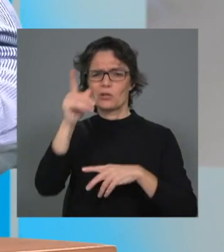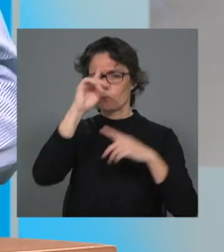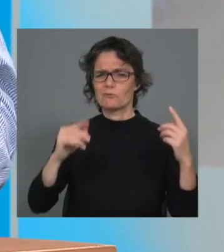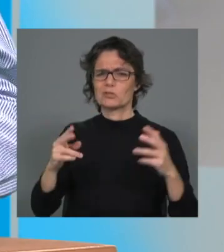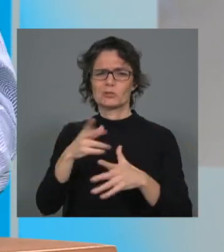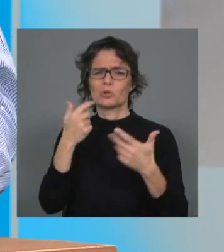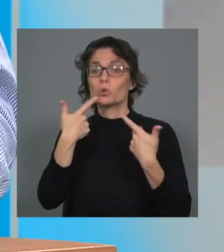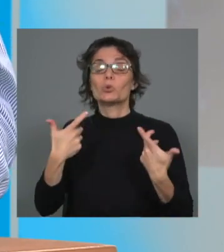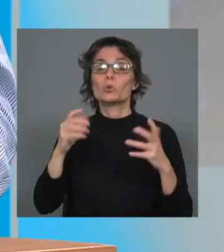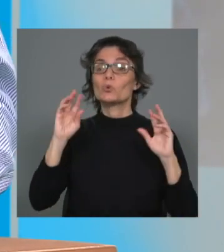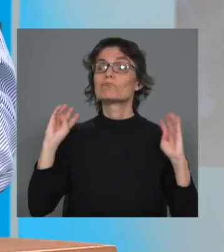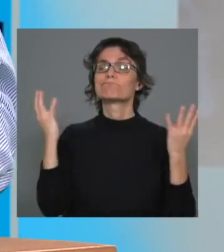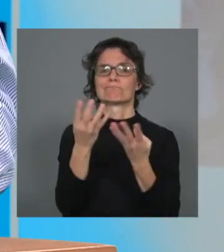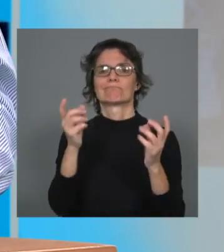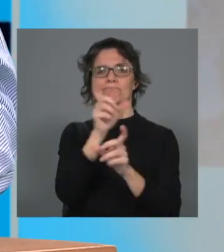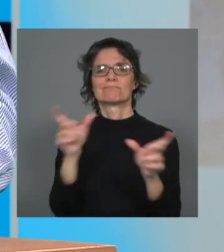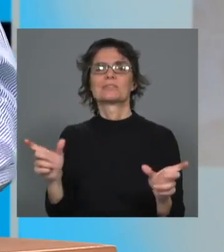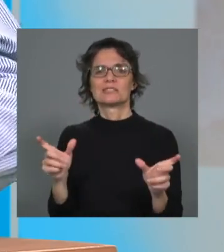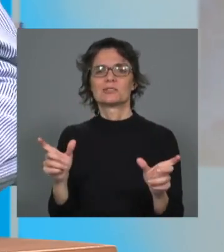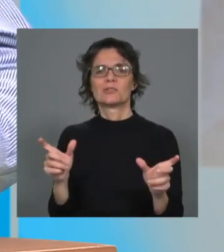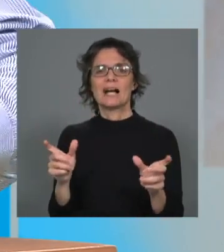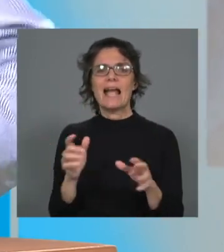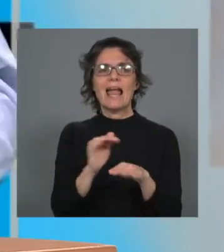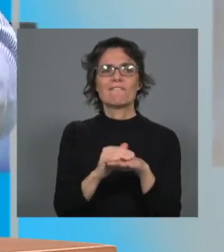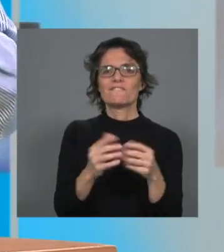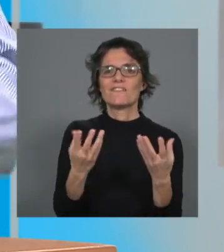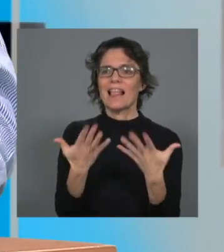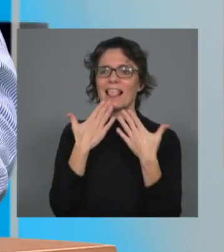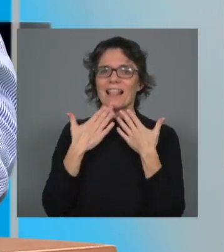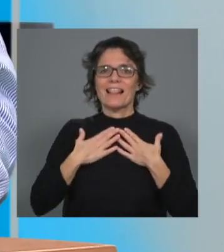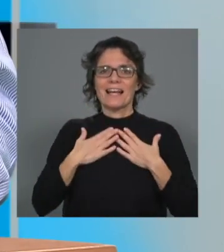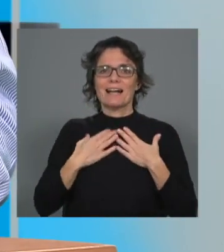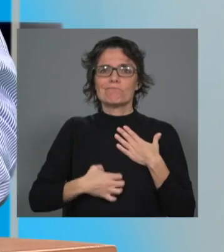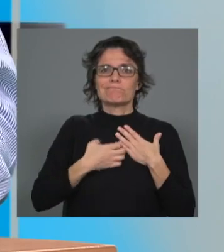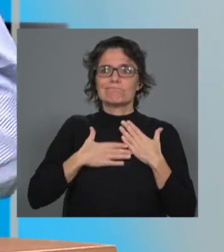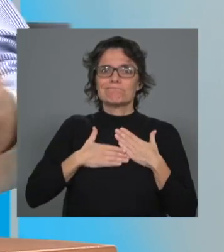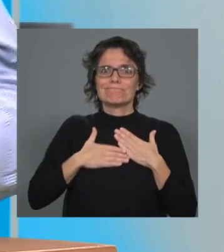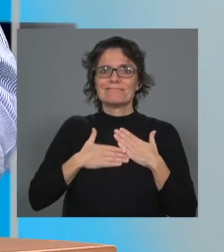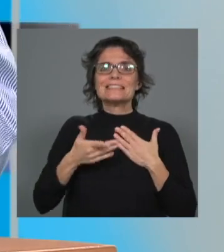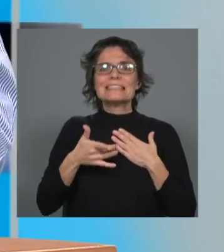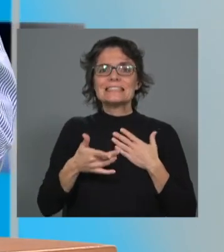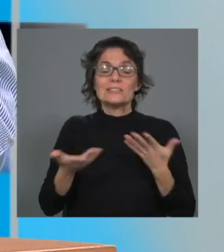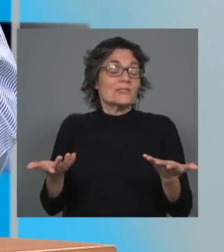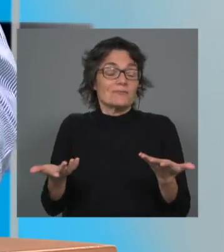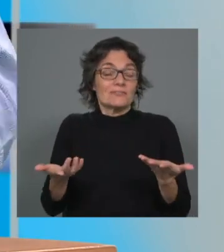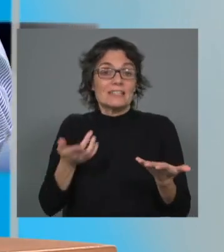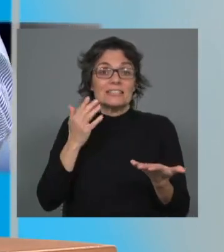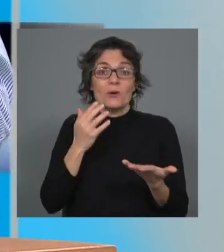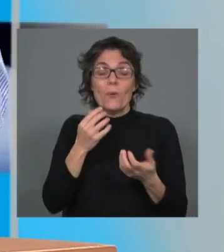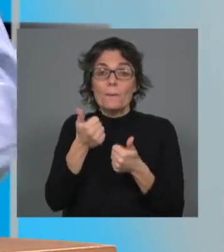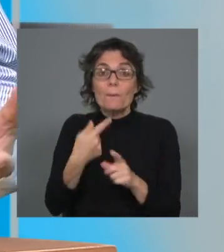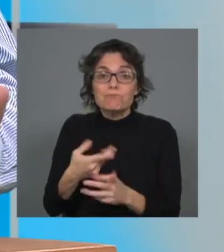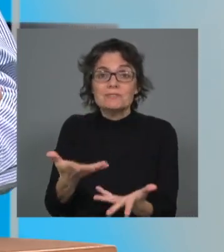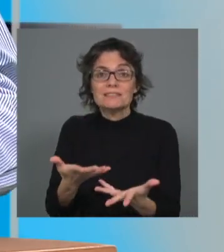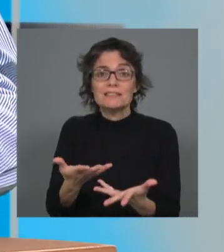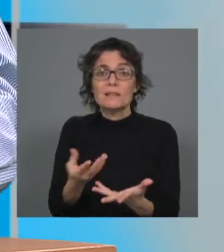e neste conjunto de afetos. Agora, temos de fazer de virar tripas, virar coração e levar isto. Os miúdos